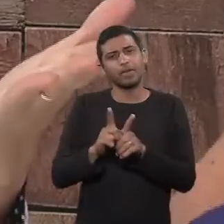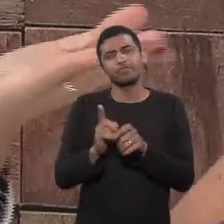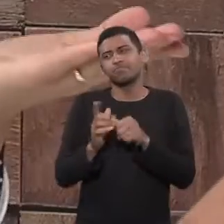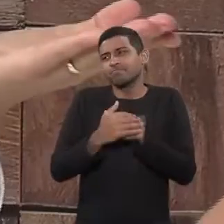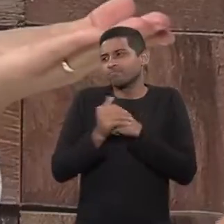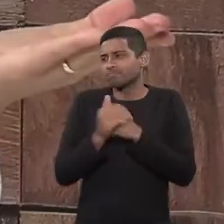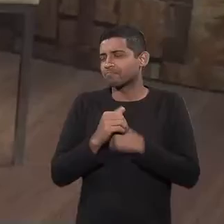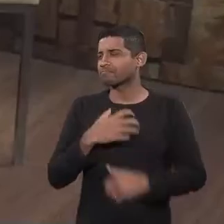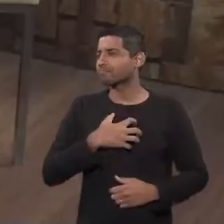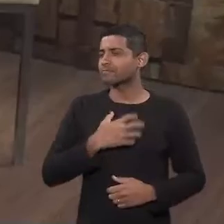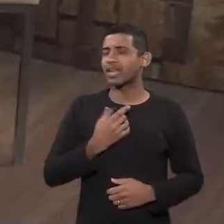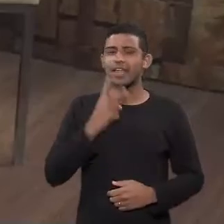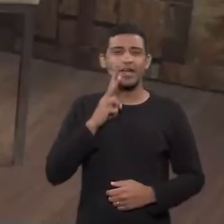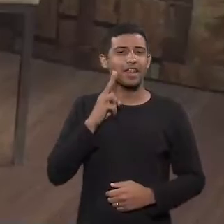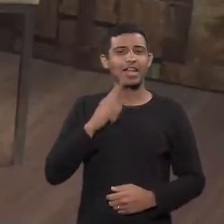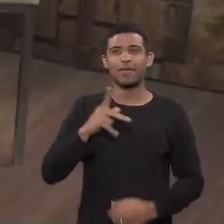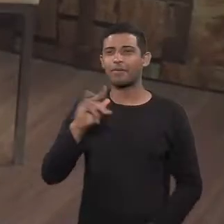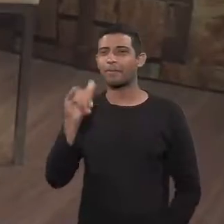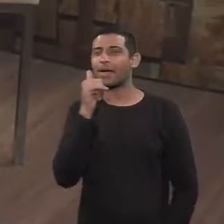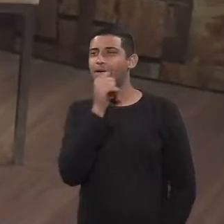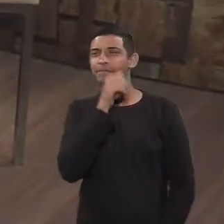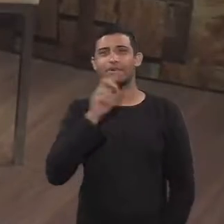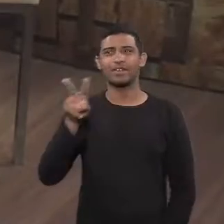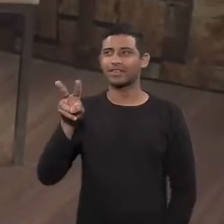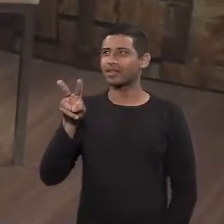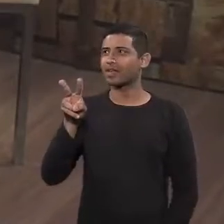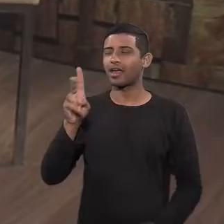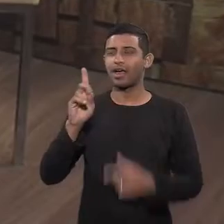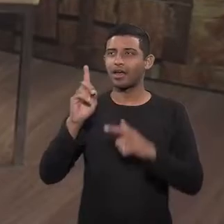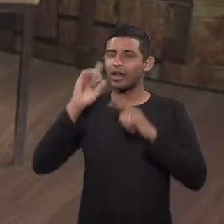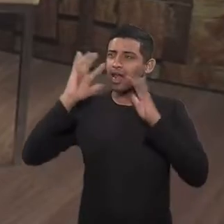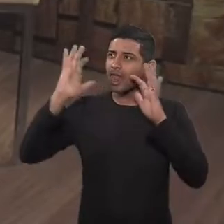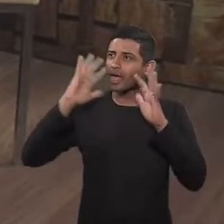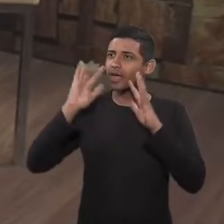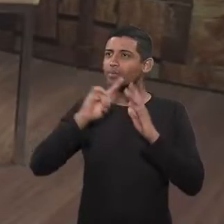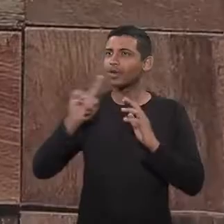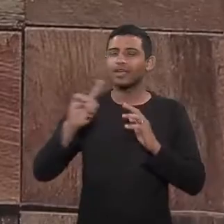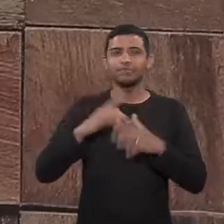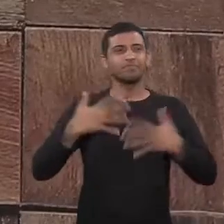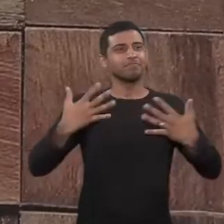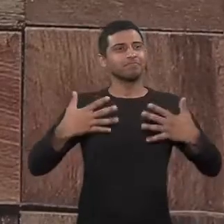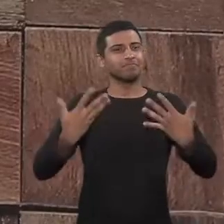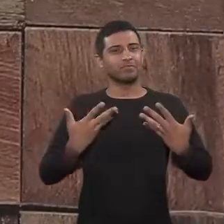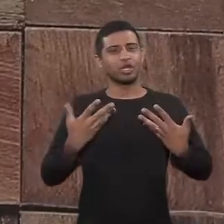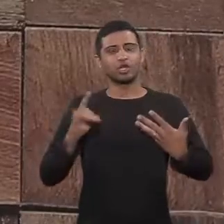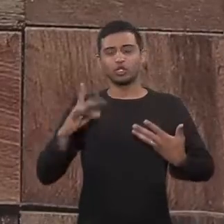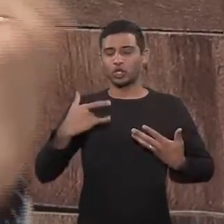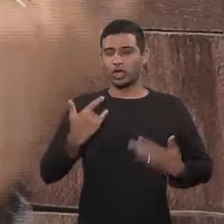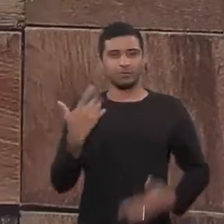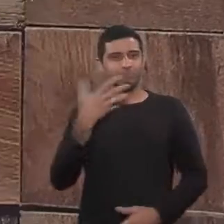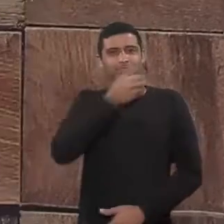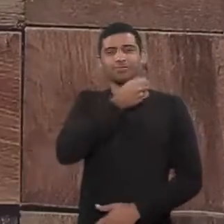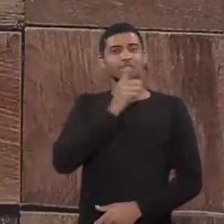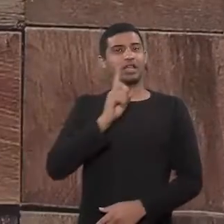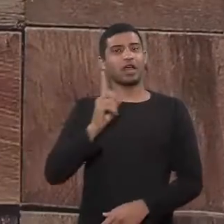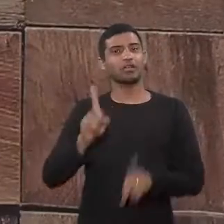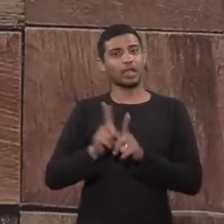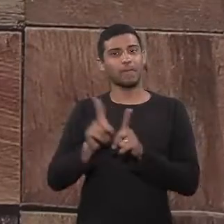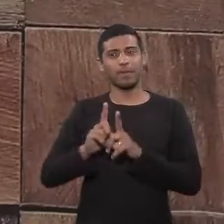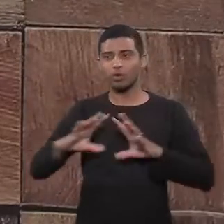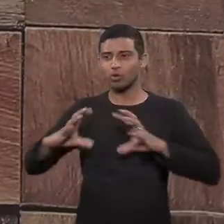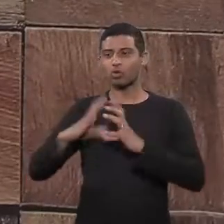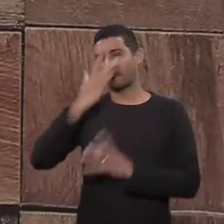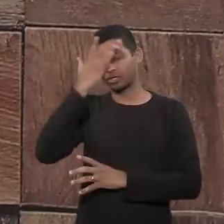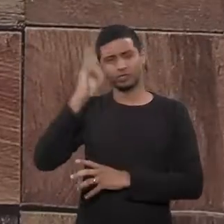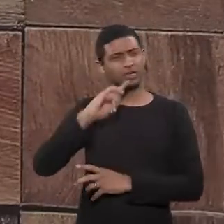também um valor afetivo, porque eu lembro, assim, da alegria dos meus pais, sabe? Porque é uma recompensa não só para você, mas para todos aqueles que